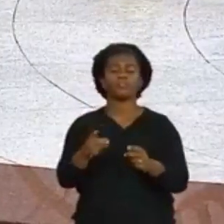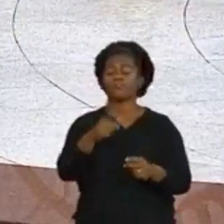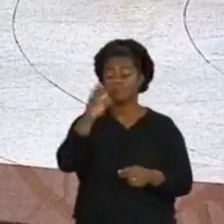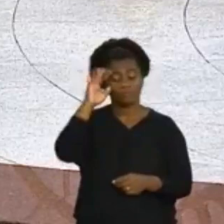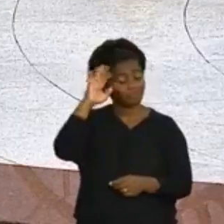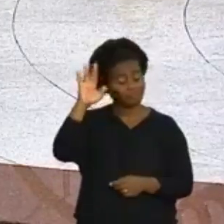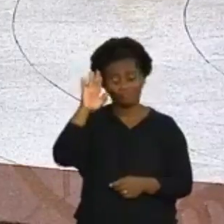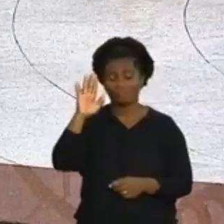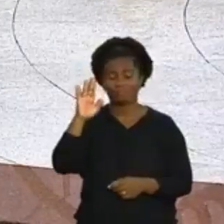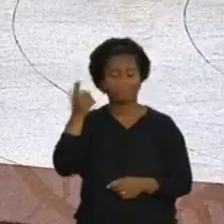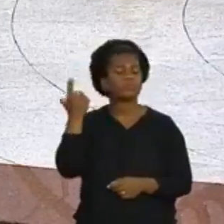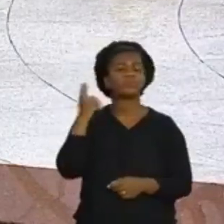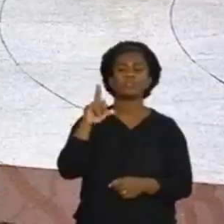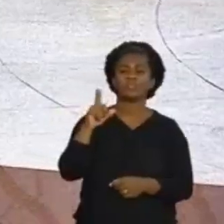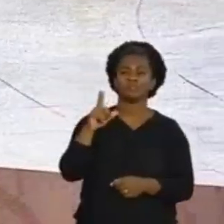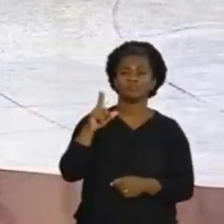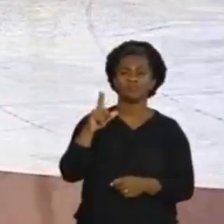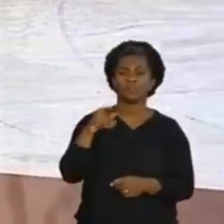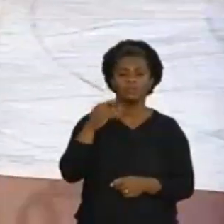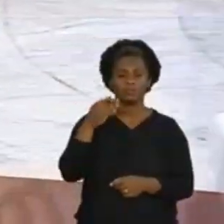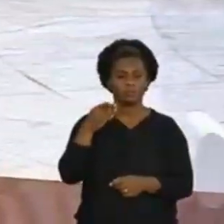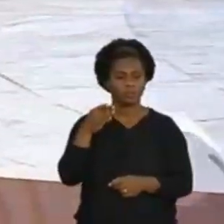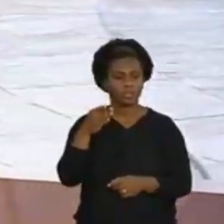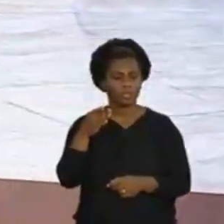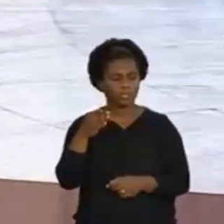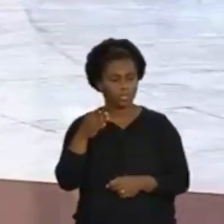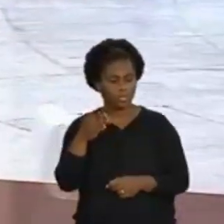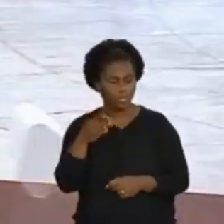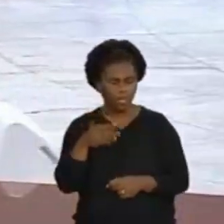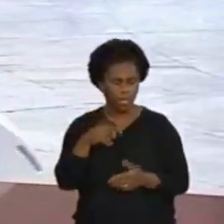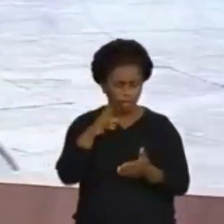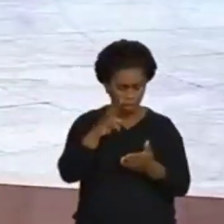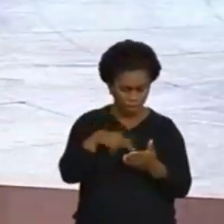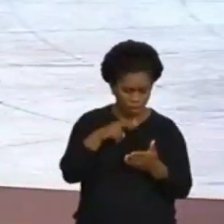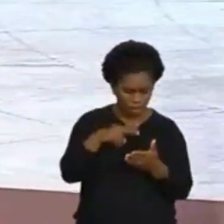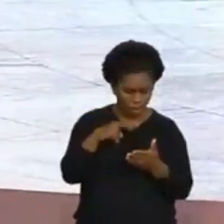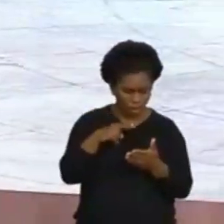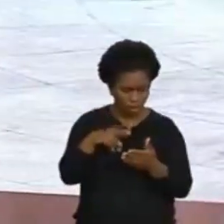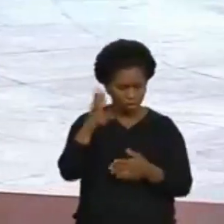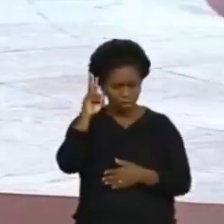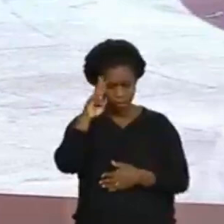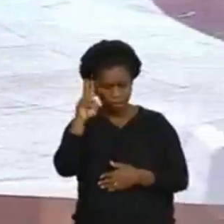Quando você entra na história de Abraão, que na época se chamava Abrão,